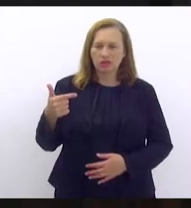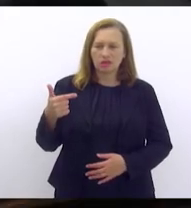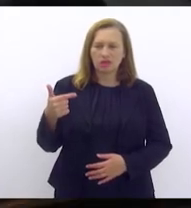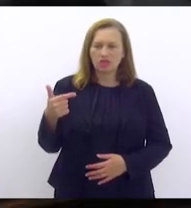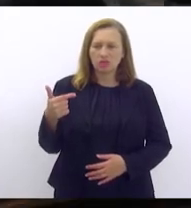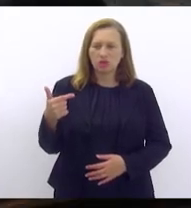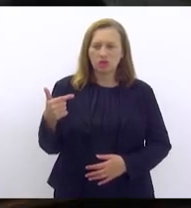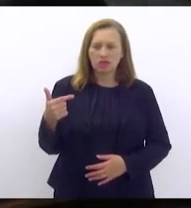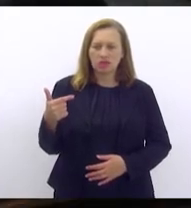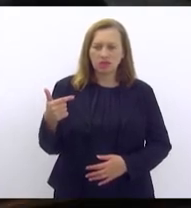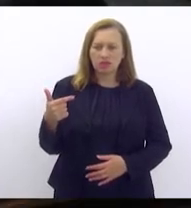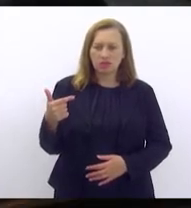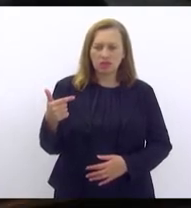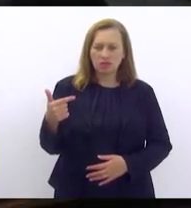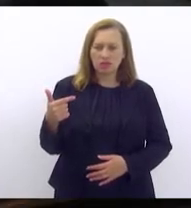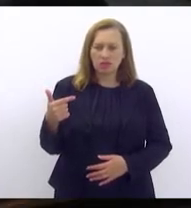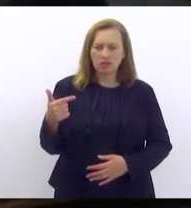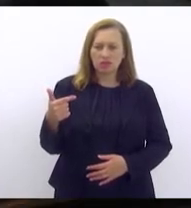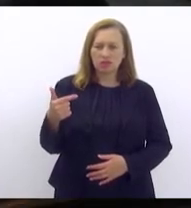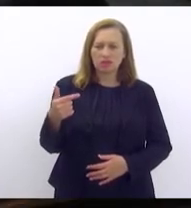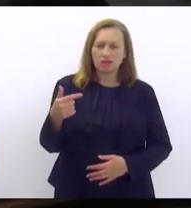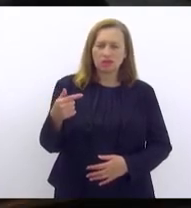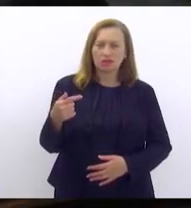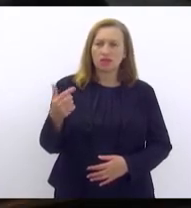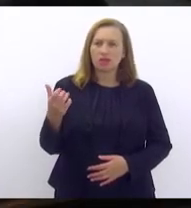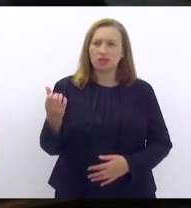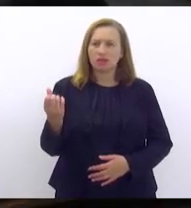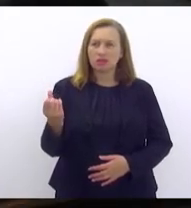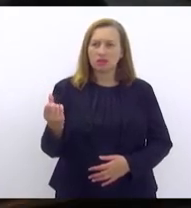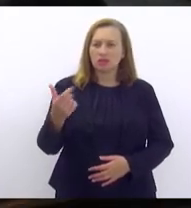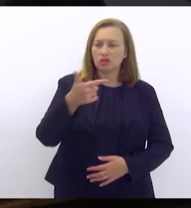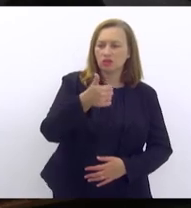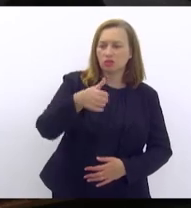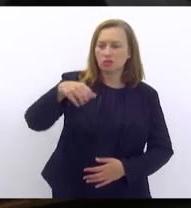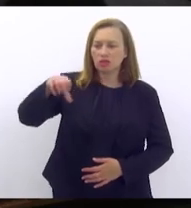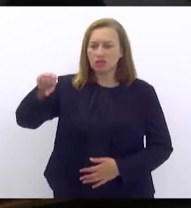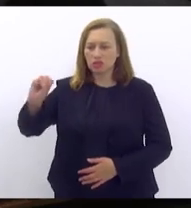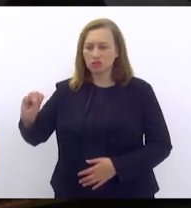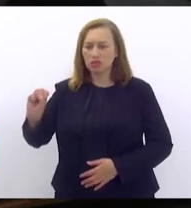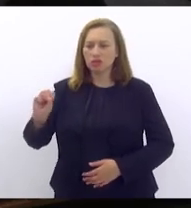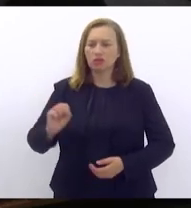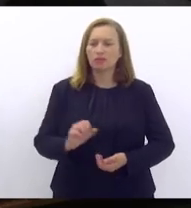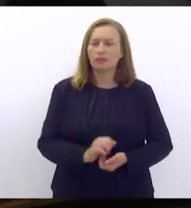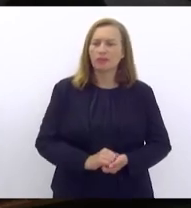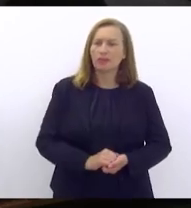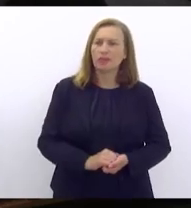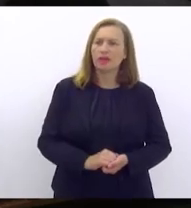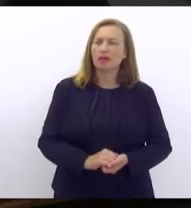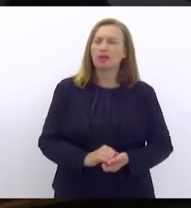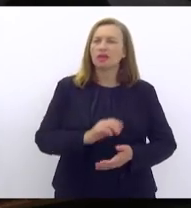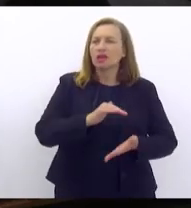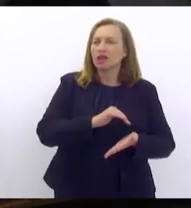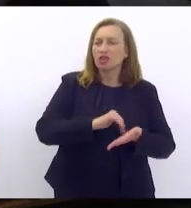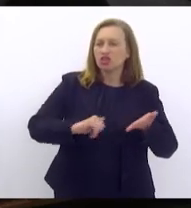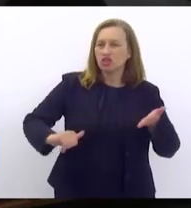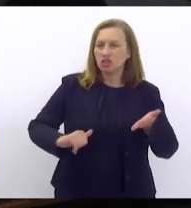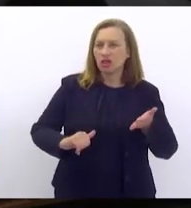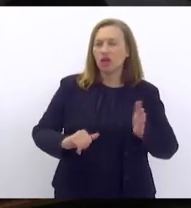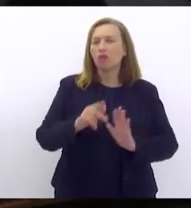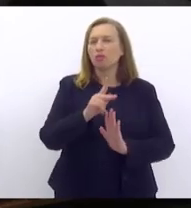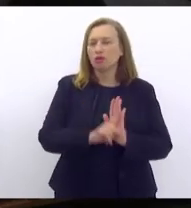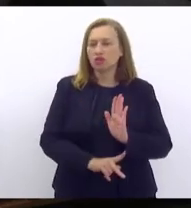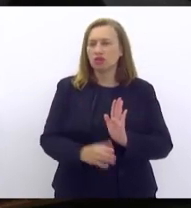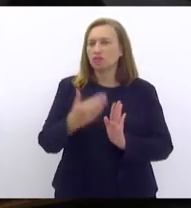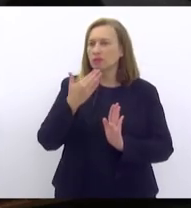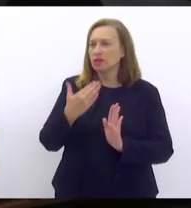Vamos tirar? Melhor, né? A presidência gostaria de chamar o trabalho à ordem e retirar esse projeto